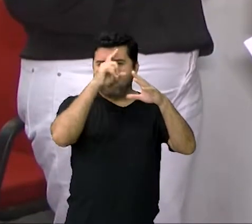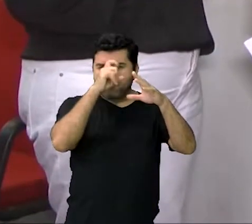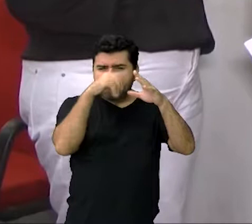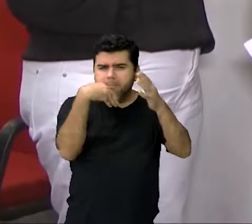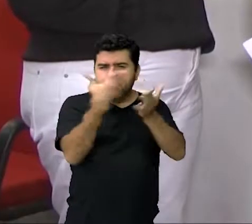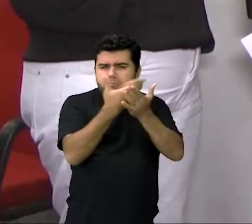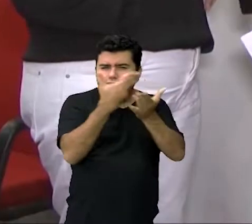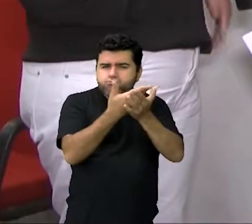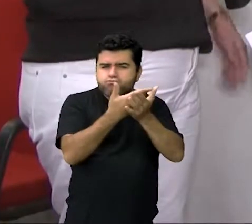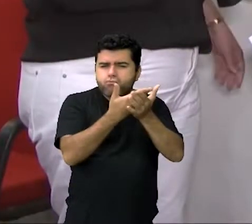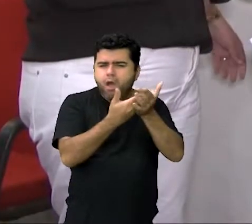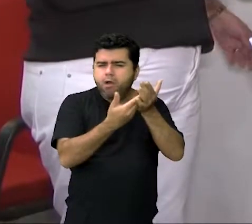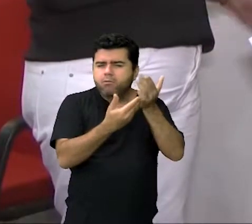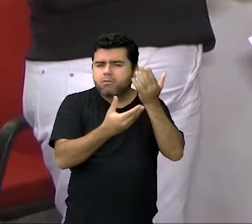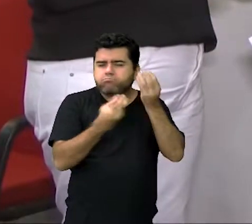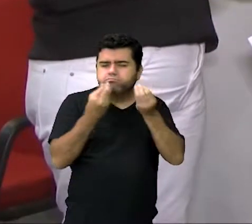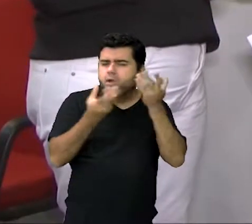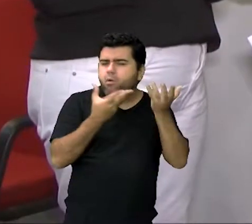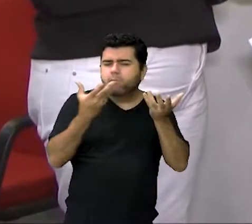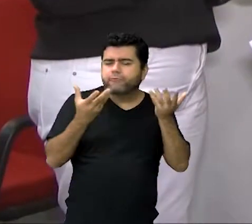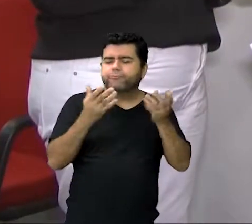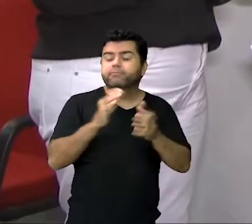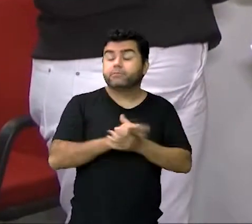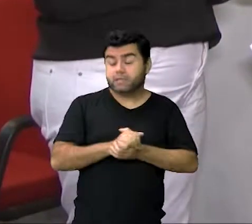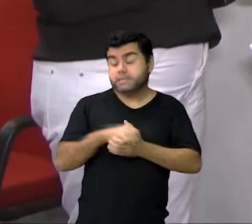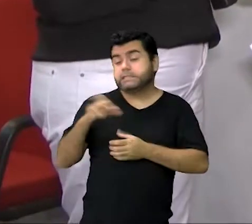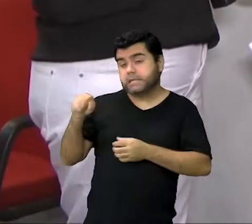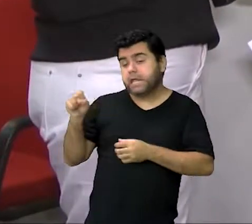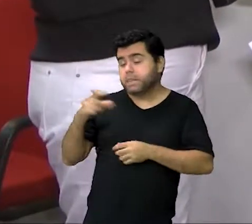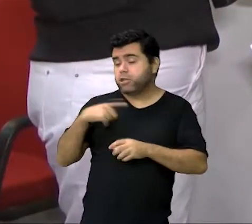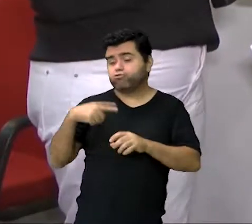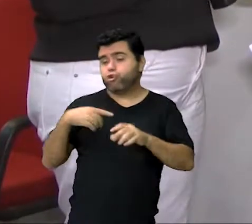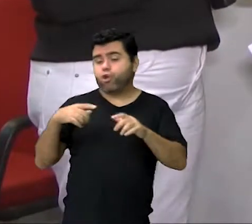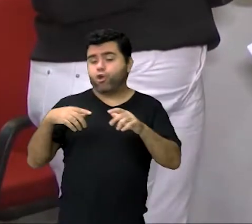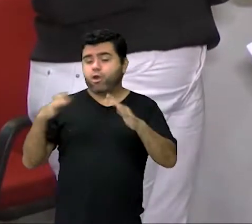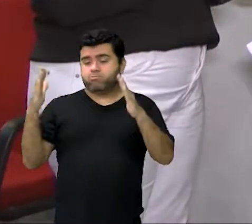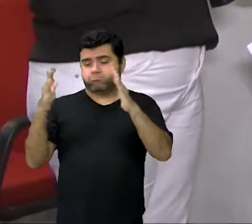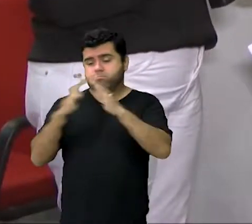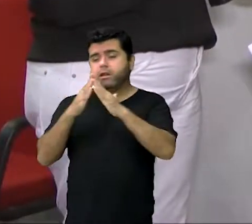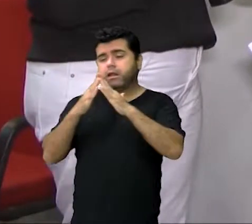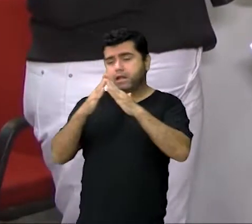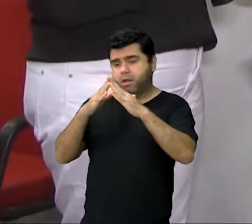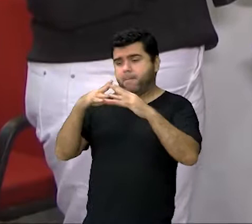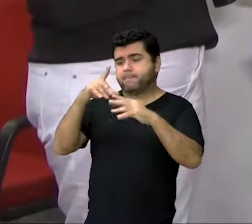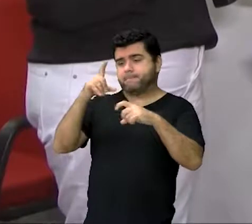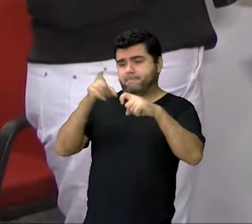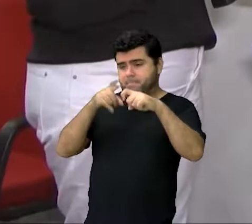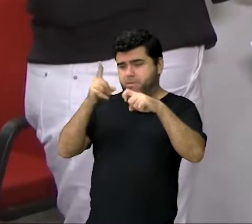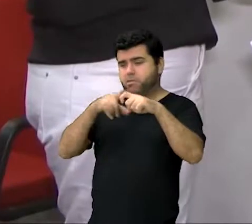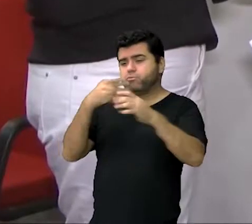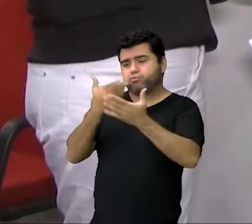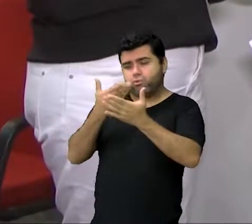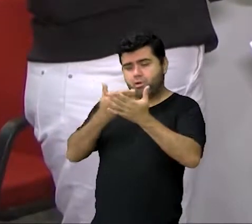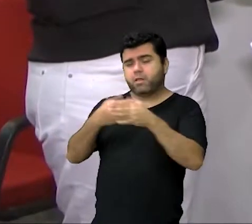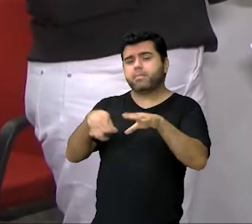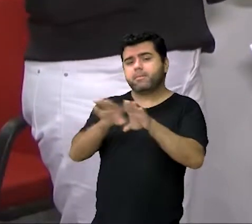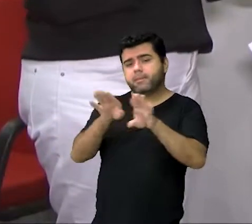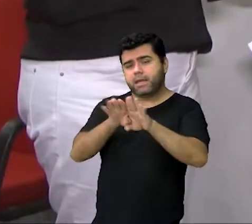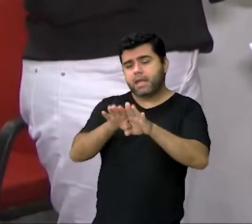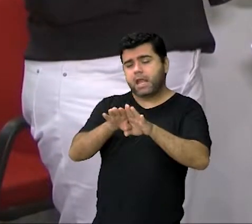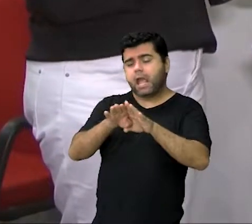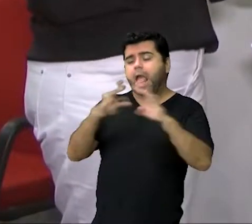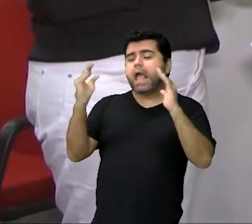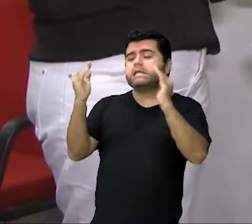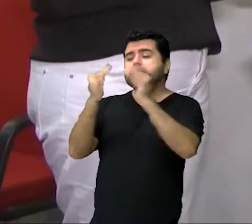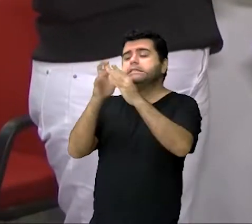Como é que ficou isso? Então, não só um centro de referência, uma clínica escola, como também residência assistida. Então, veja que é uma luta que a gente